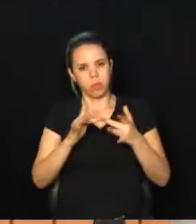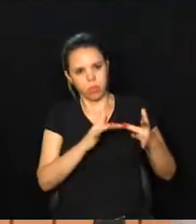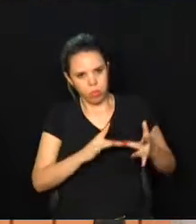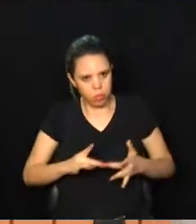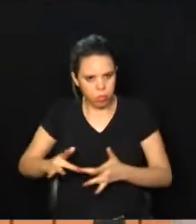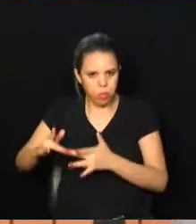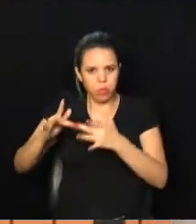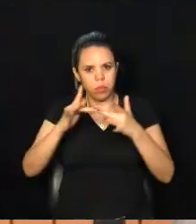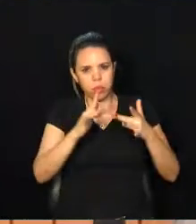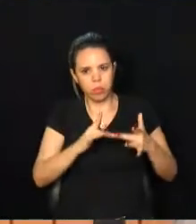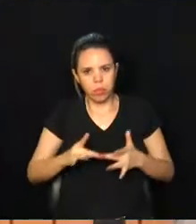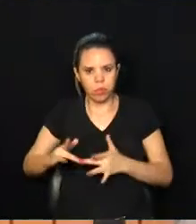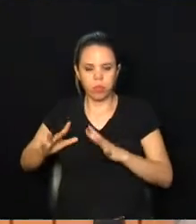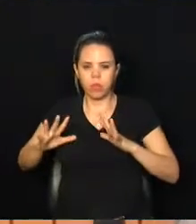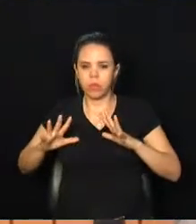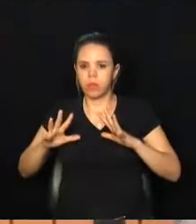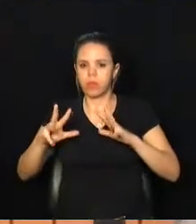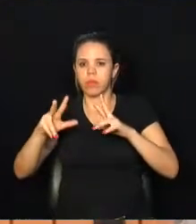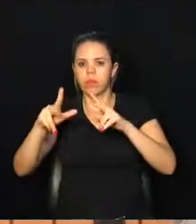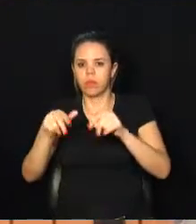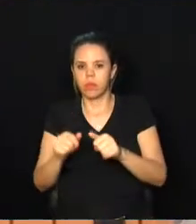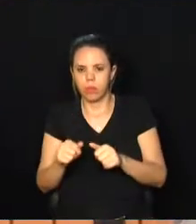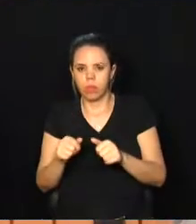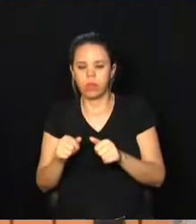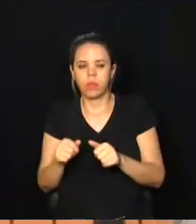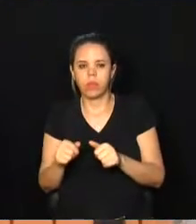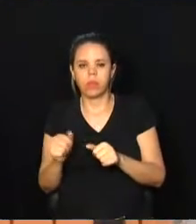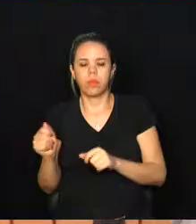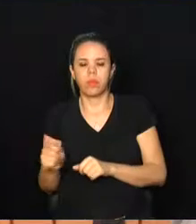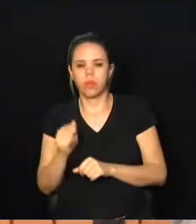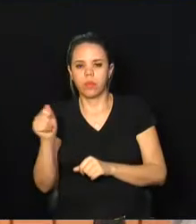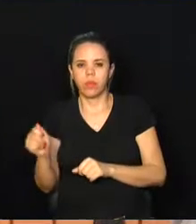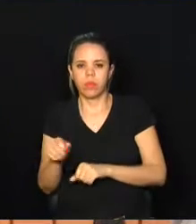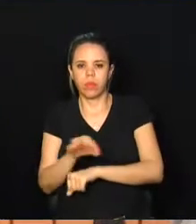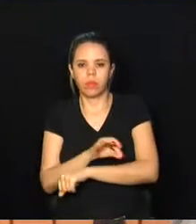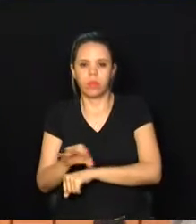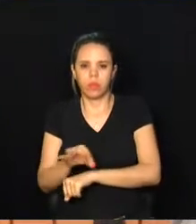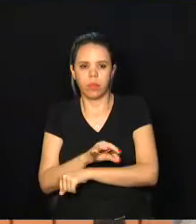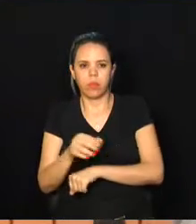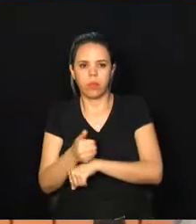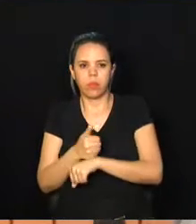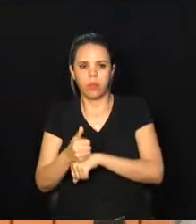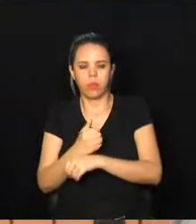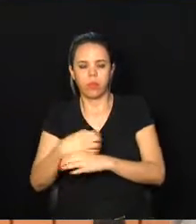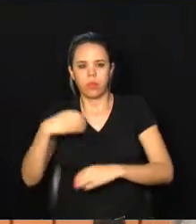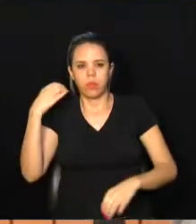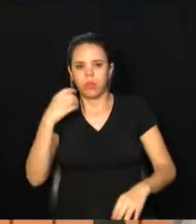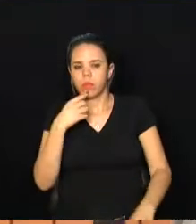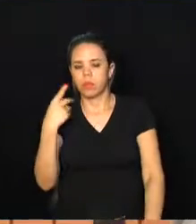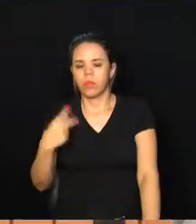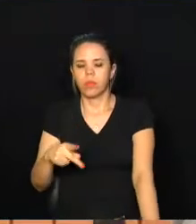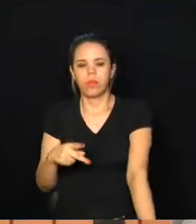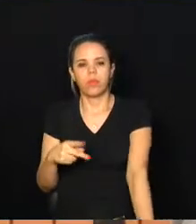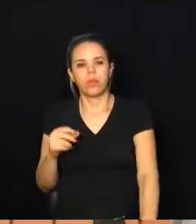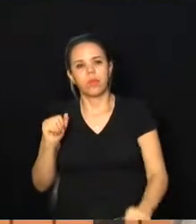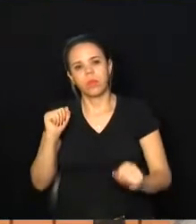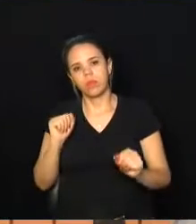entre todas as associações, arquitetos, engenheiros em Campinas, e eu